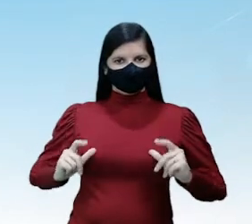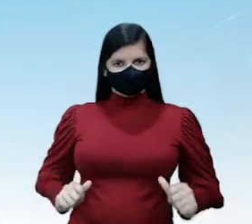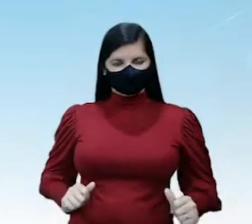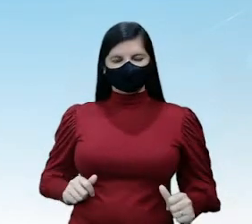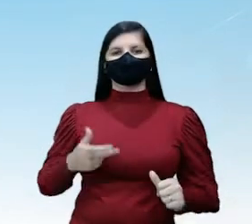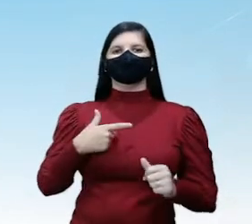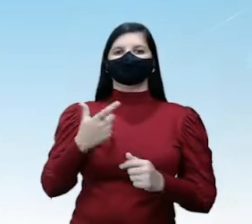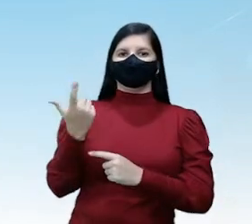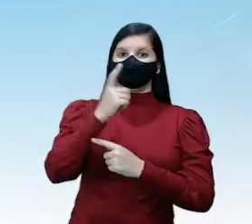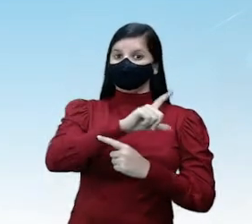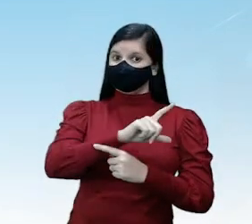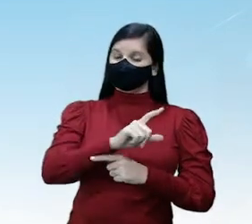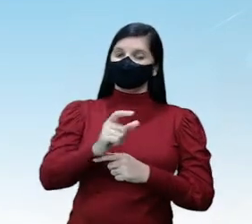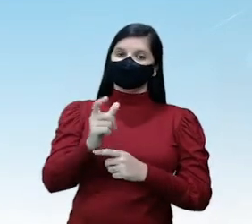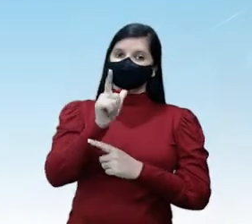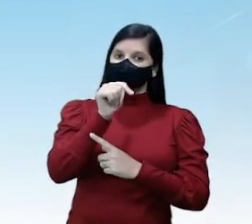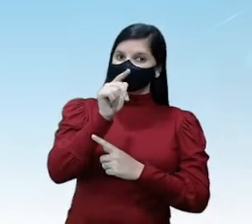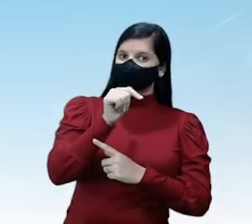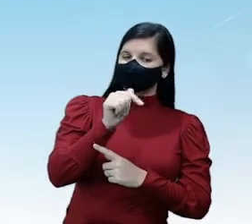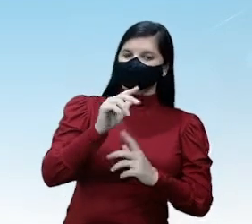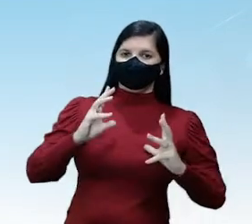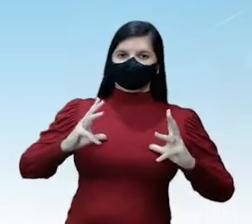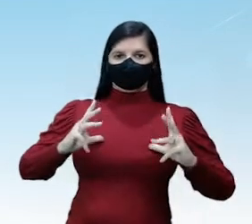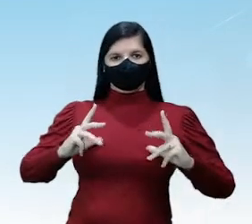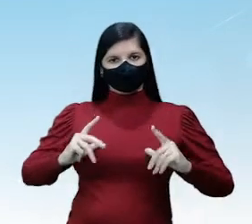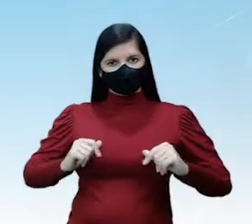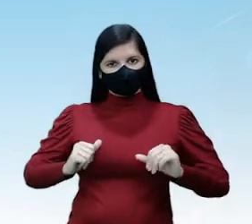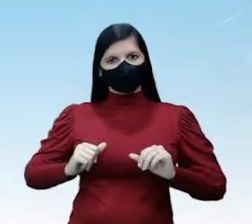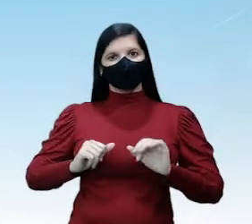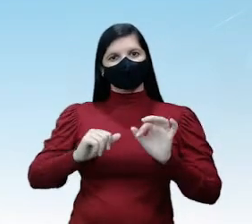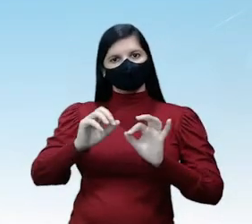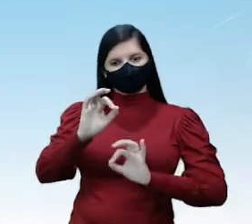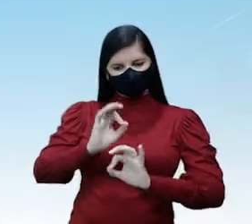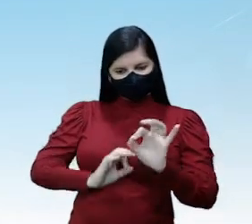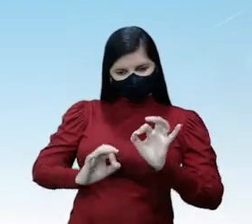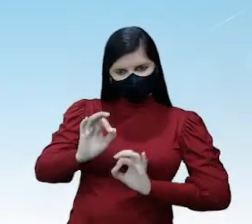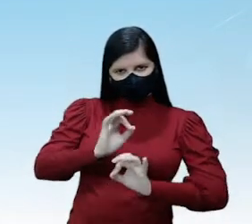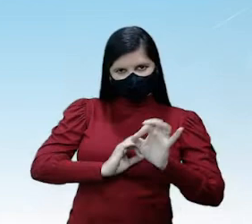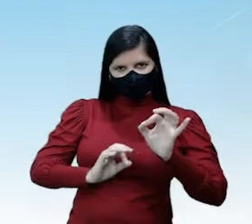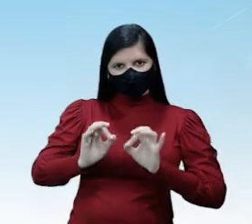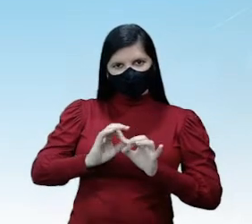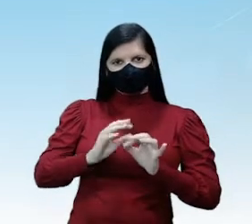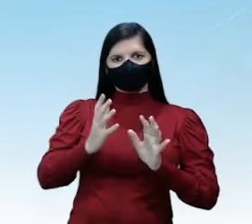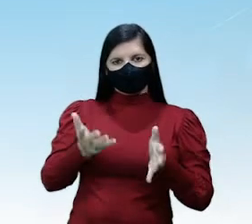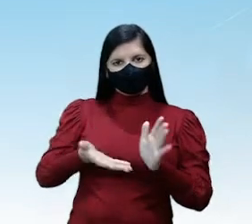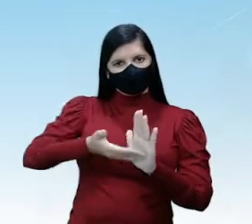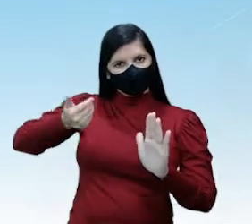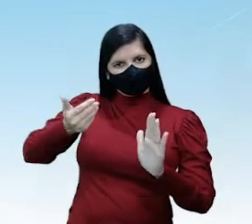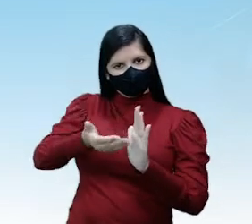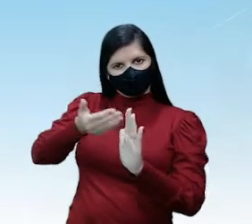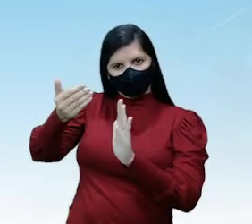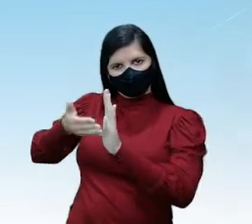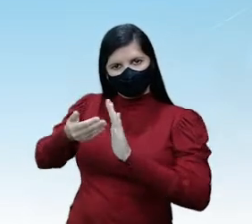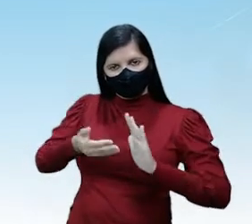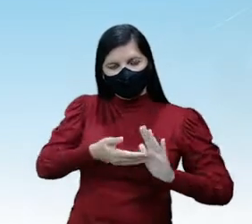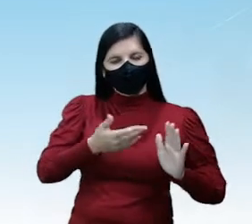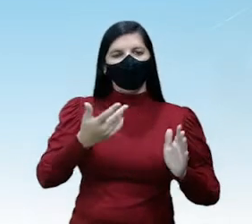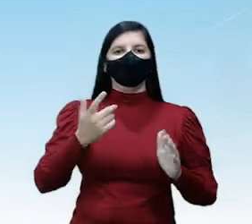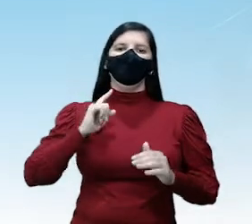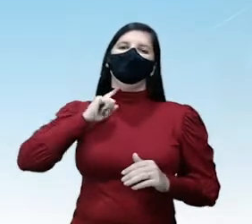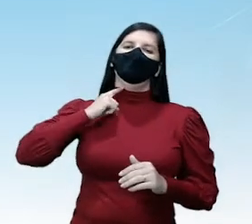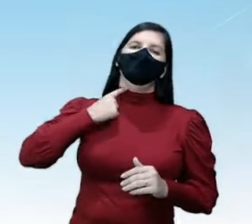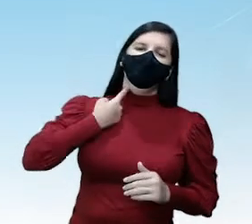para fazer com que a água ela seja tratada, ou seja, para eliminar ali os agentes